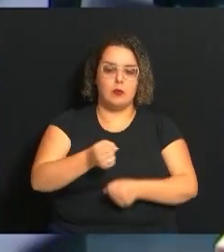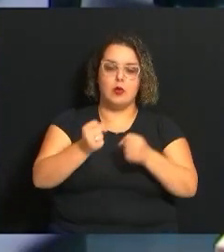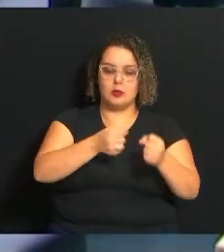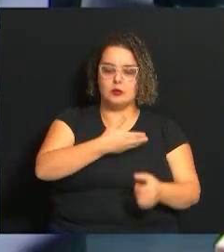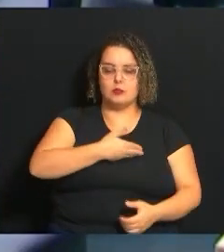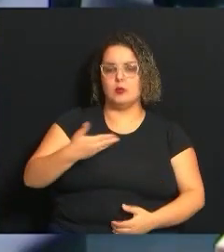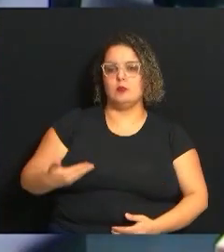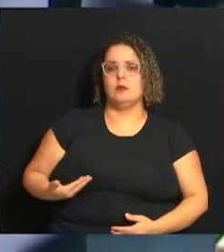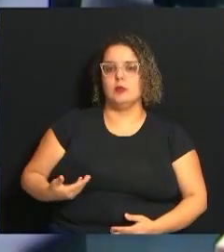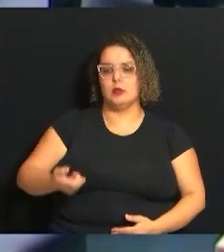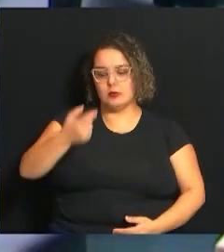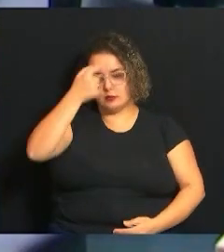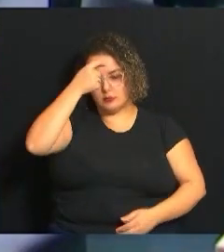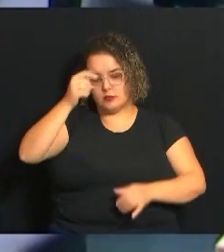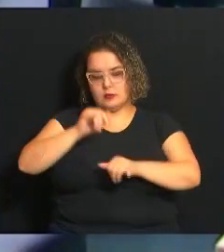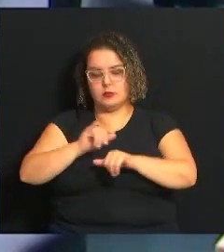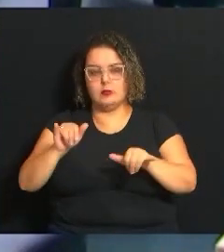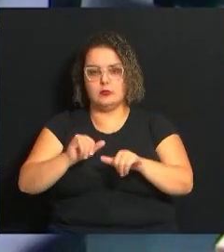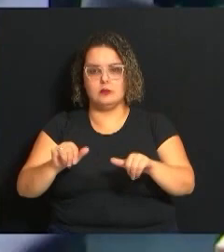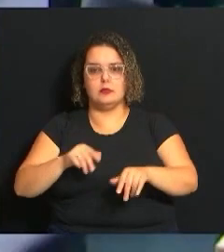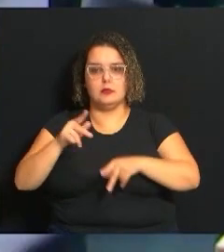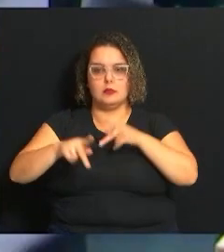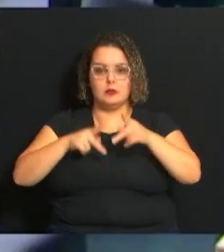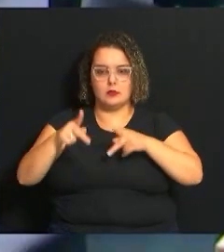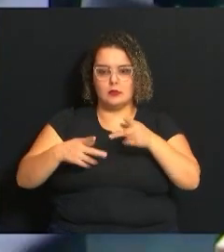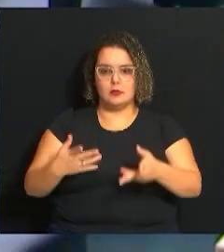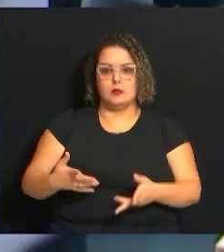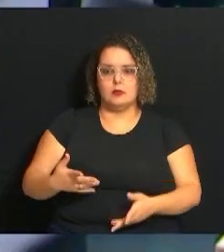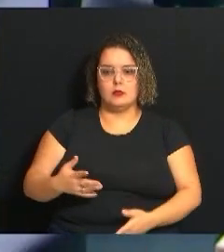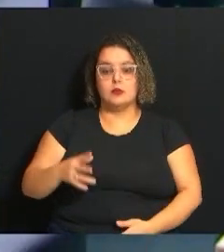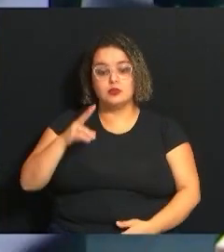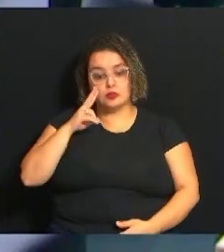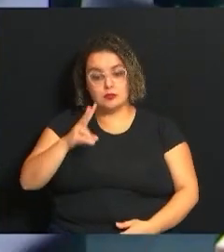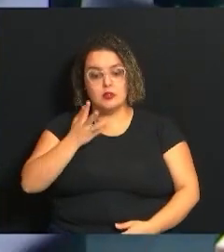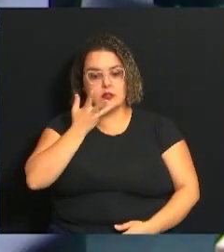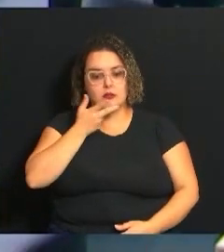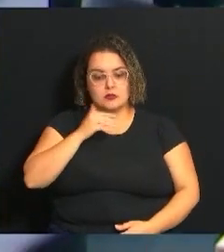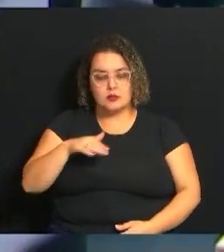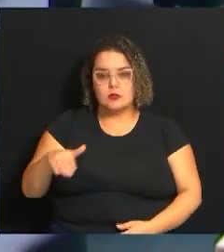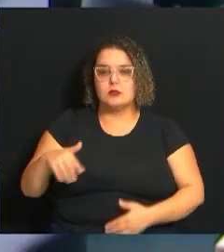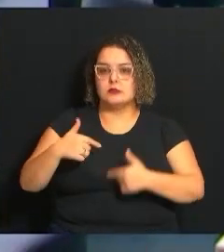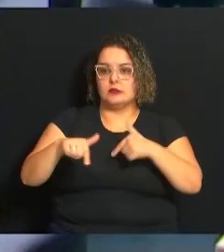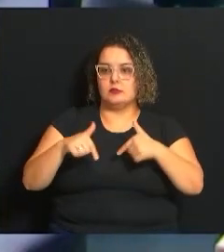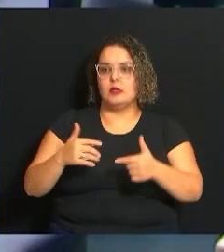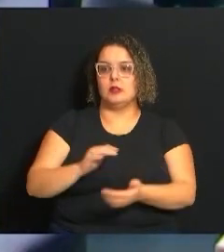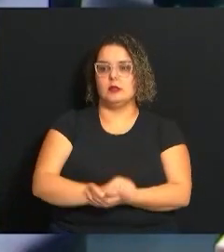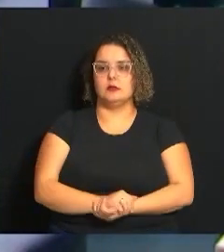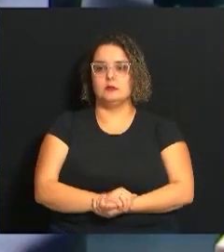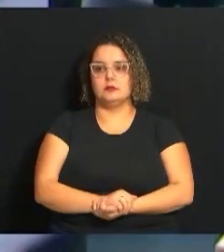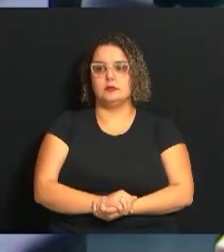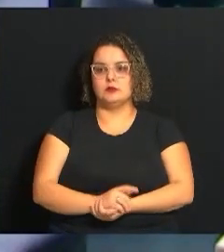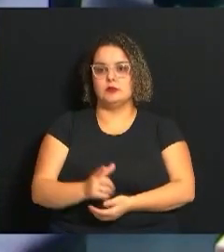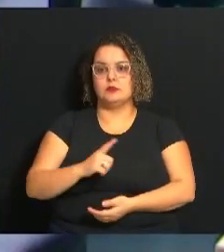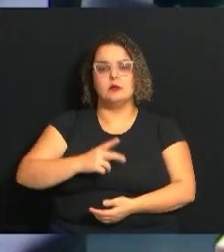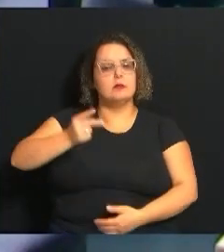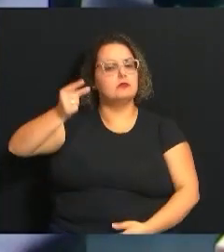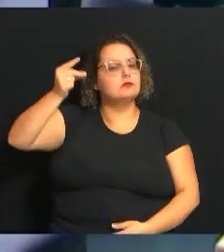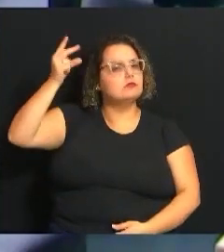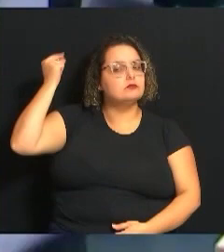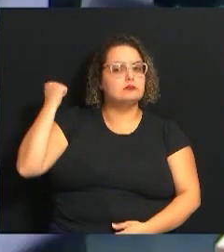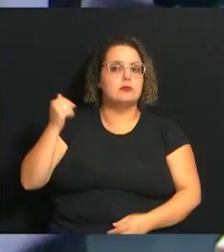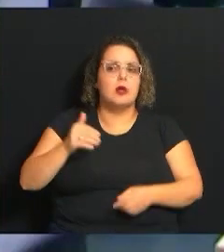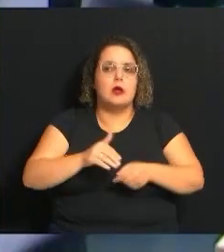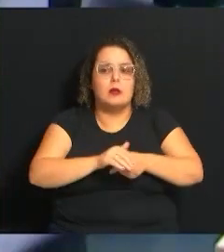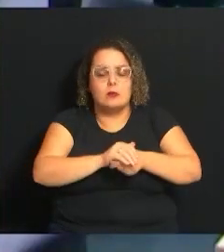a conscientização da população. A gente já vê as nossas crianças trabalhando, né, nisso. Tivemos um episódio lá atrás, uma tartaruga